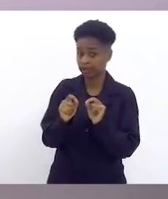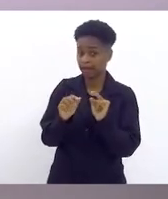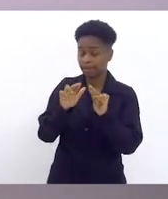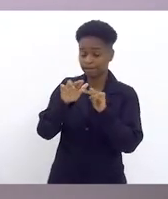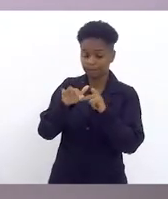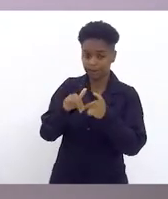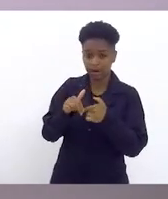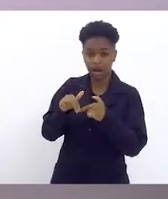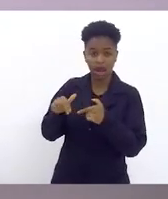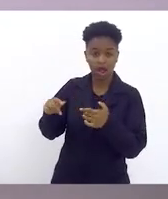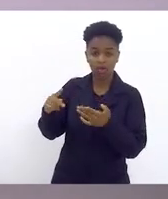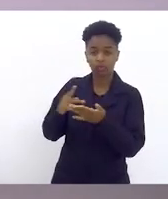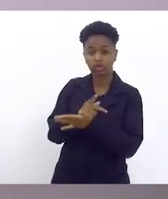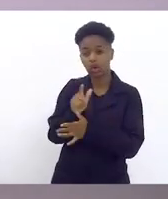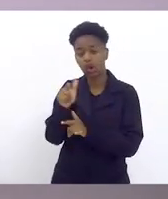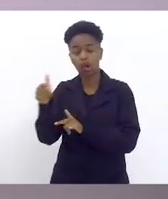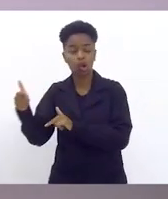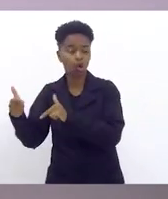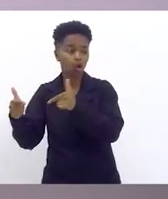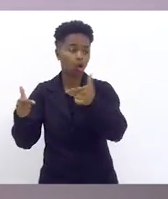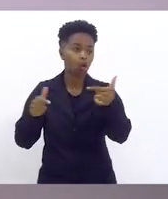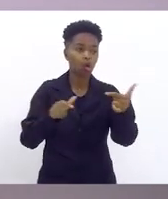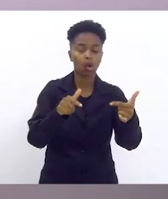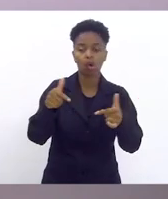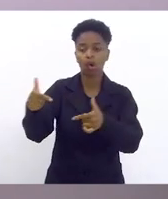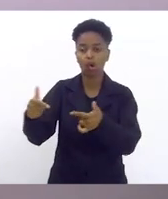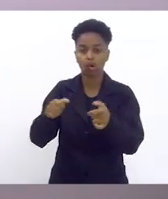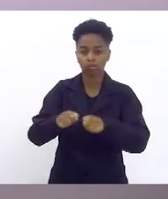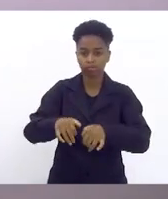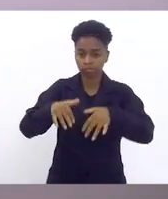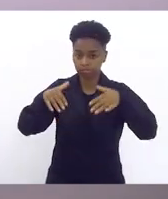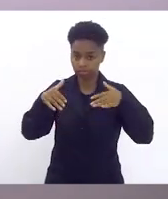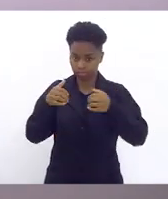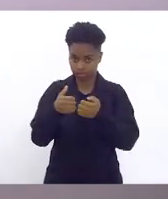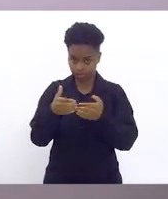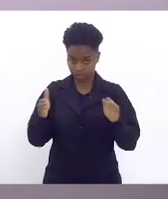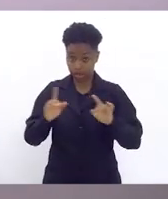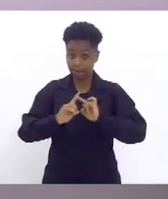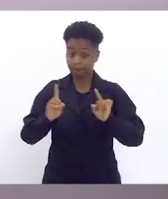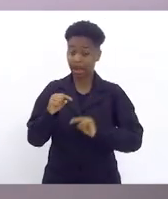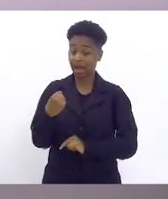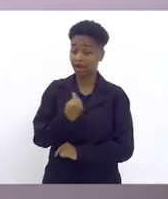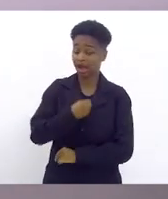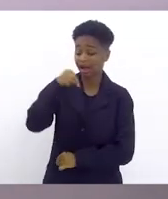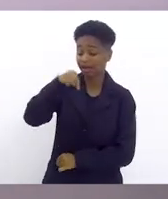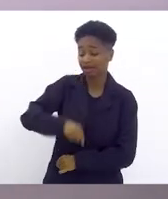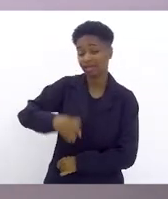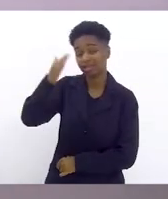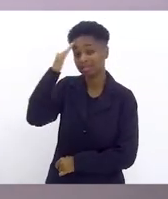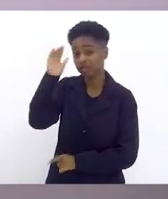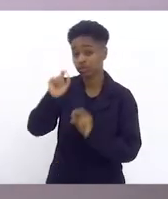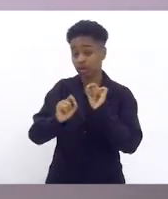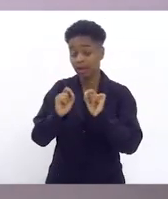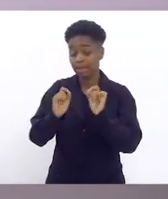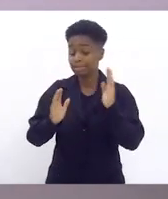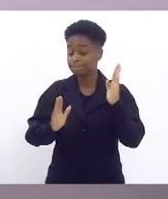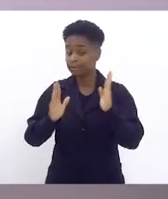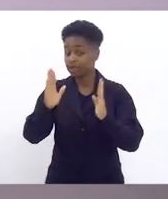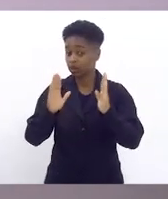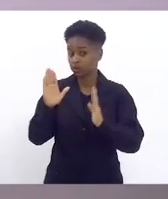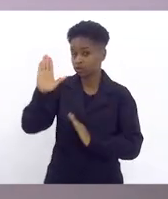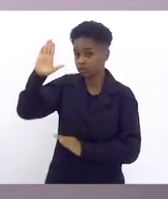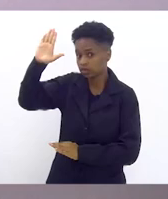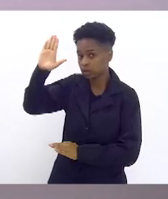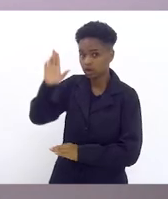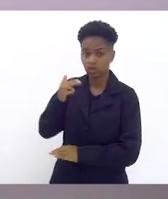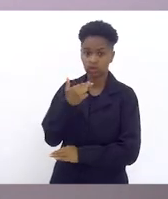realização de outras audiências ocorre que havia o entendimento nessa casa que em período eleitoral nós não